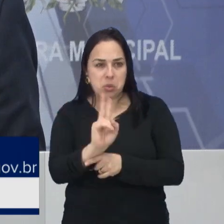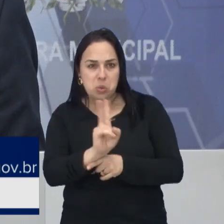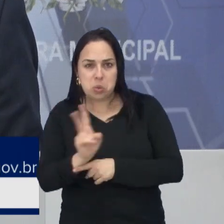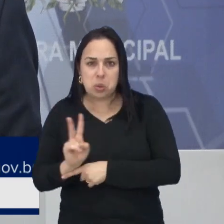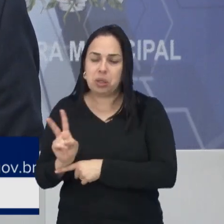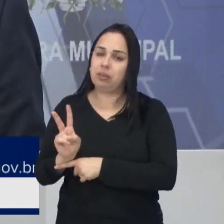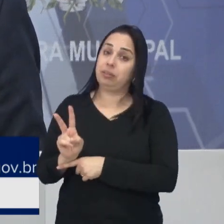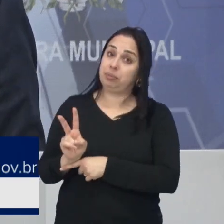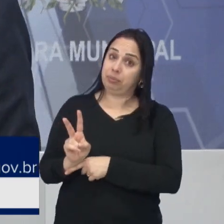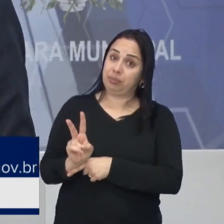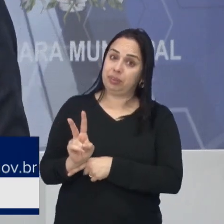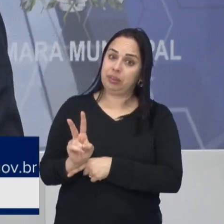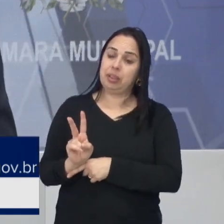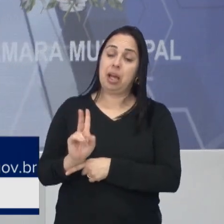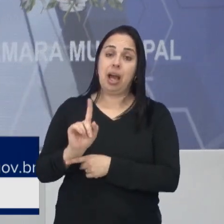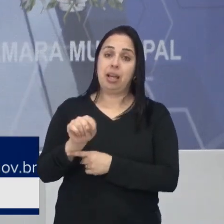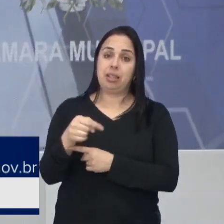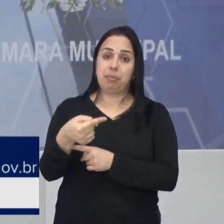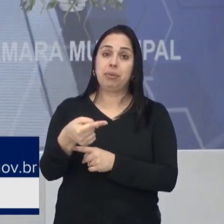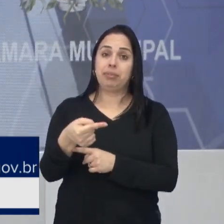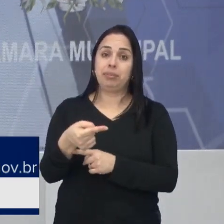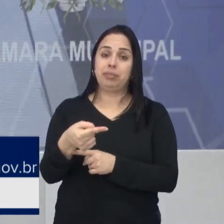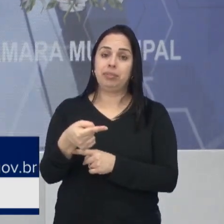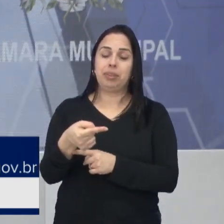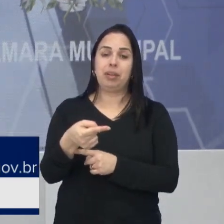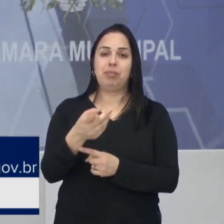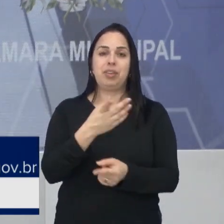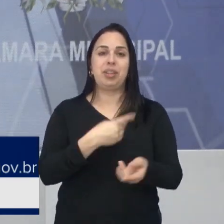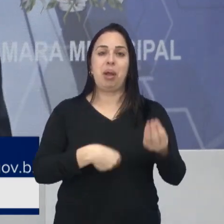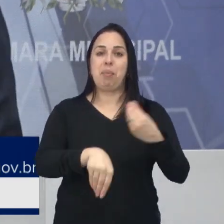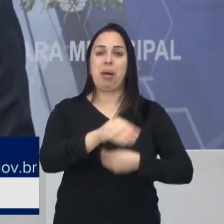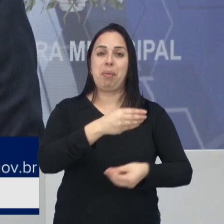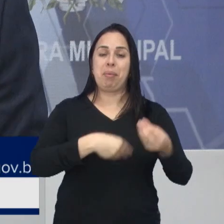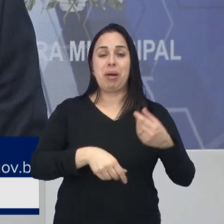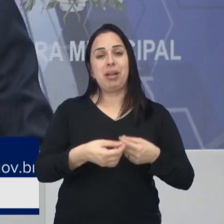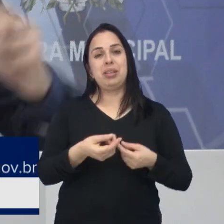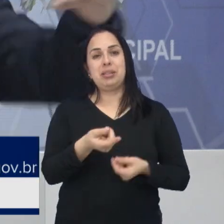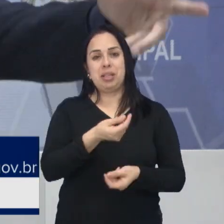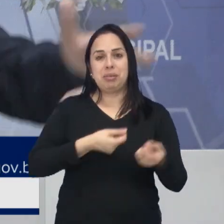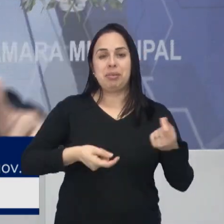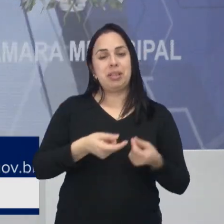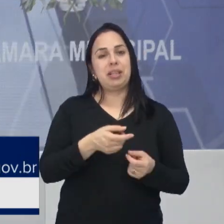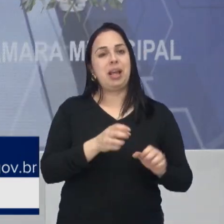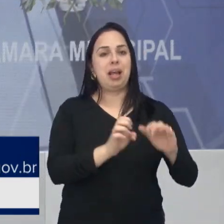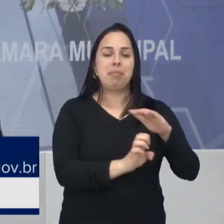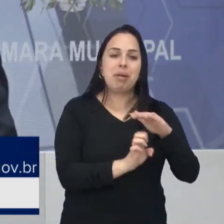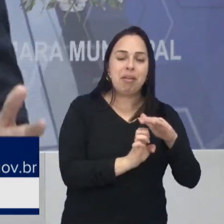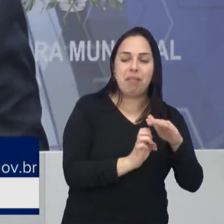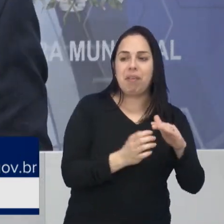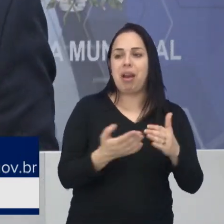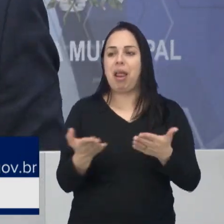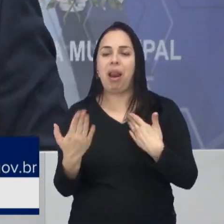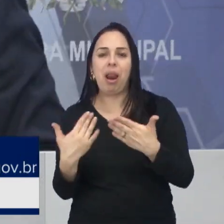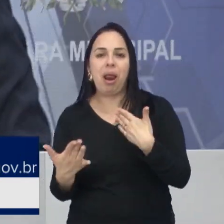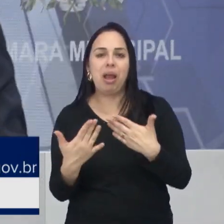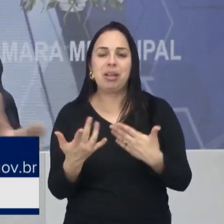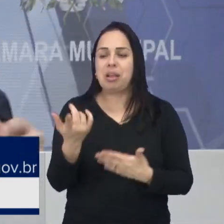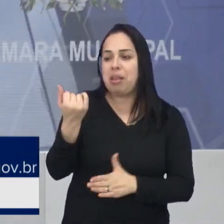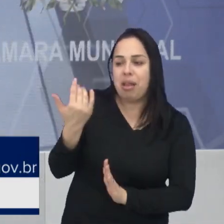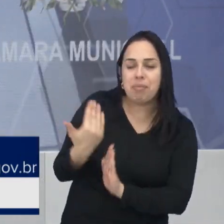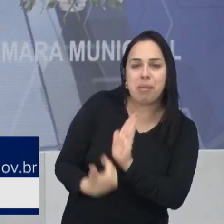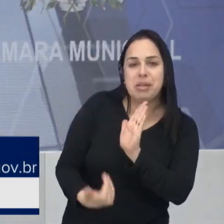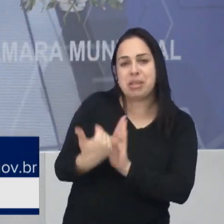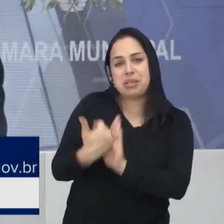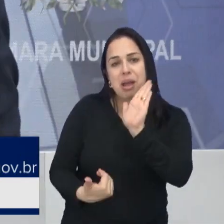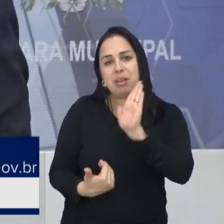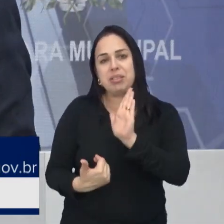de um município, daqui a pouco a prefeitura vira um balcão de negócio. O empresário vai lá, conhece alguém, negocia, dá uma isenção